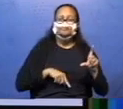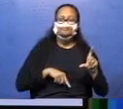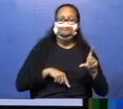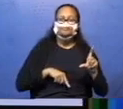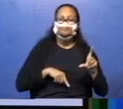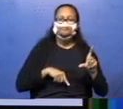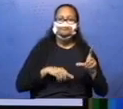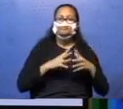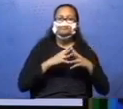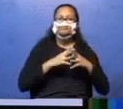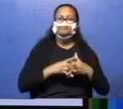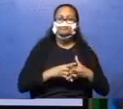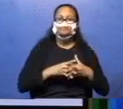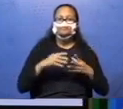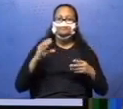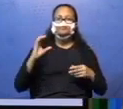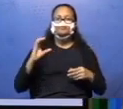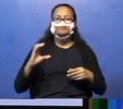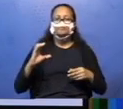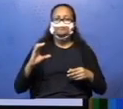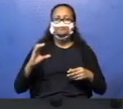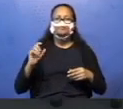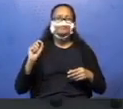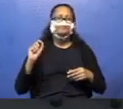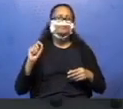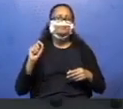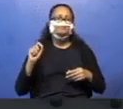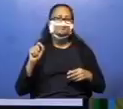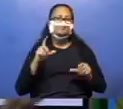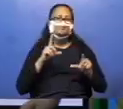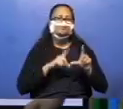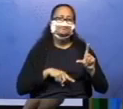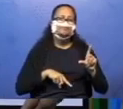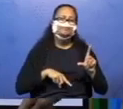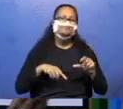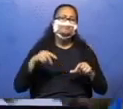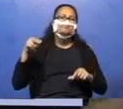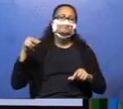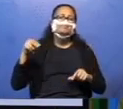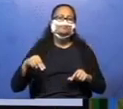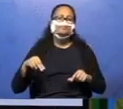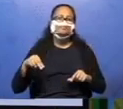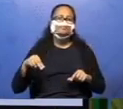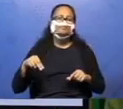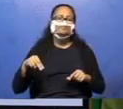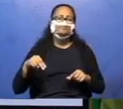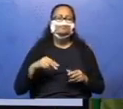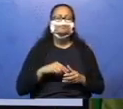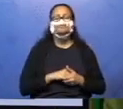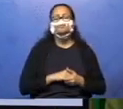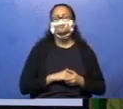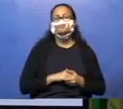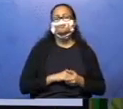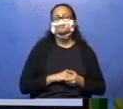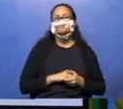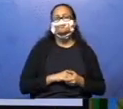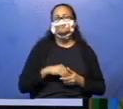consoante C. Então, quem que é o amigão de todos? O N. Então, vai ficar